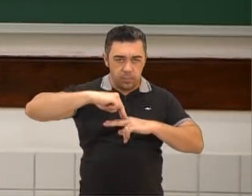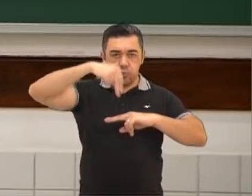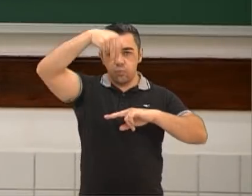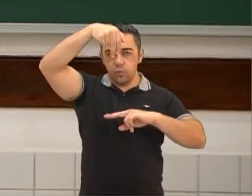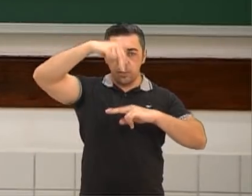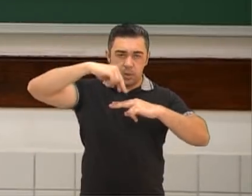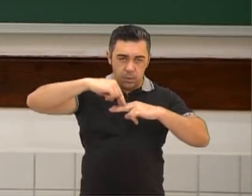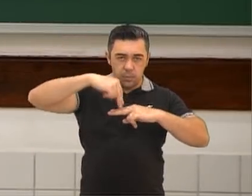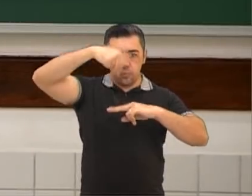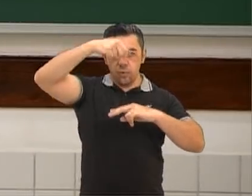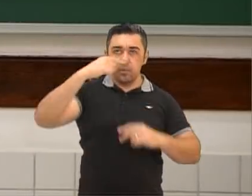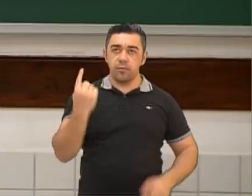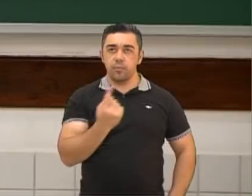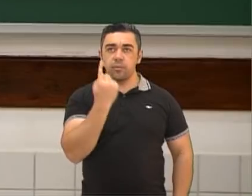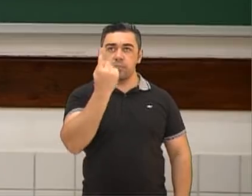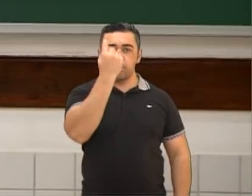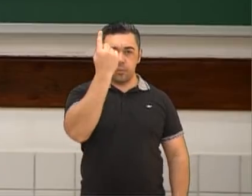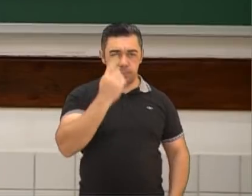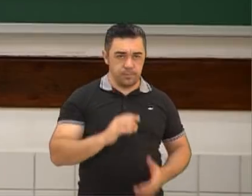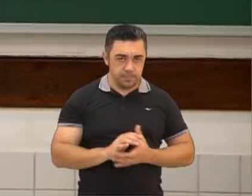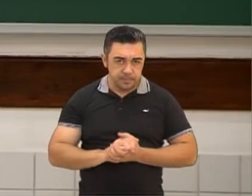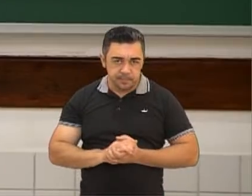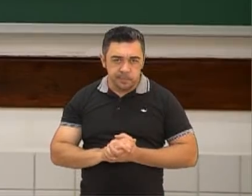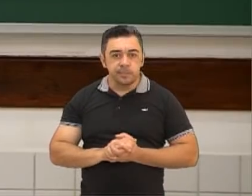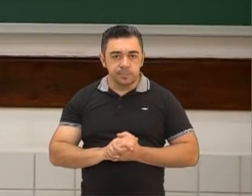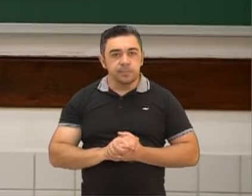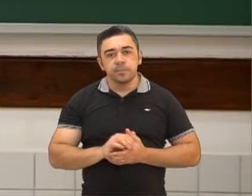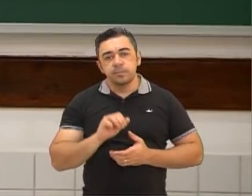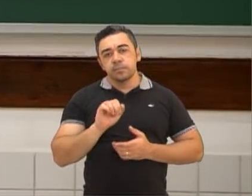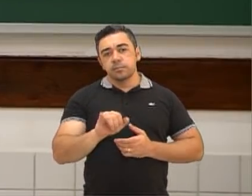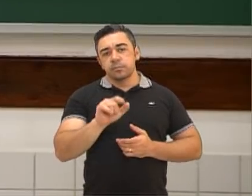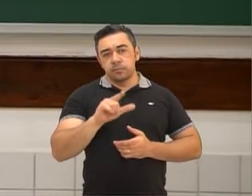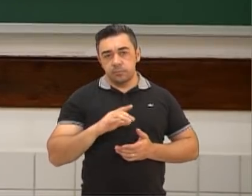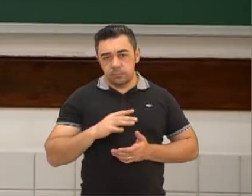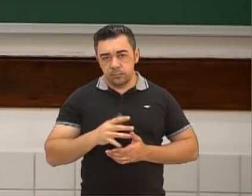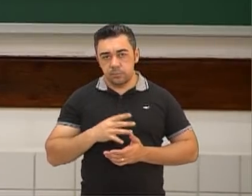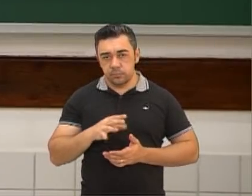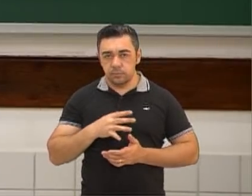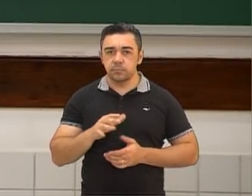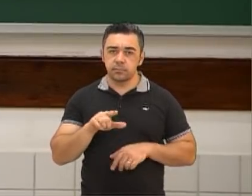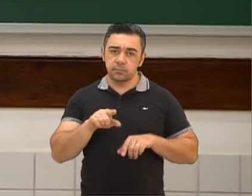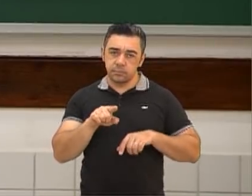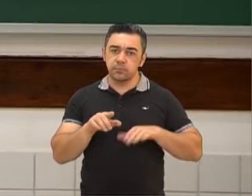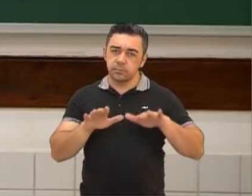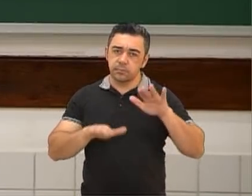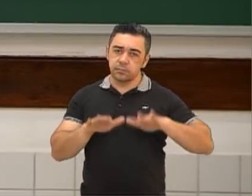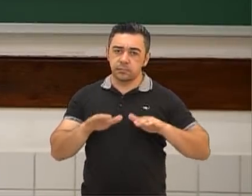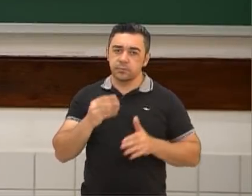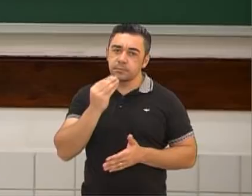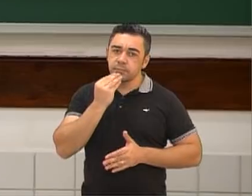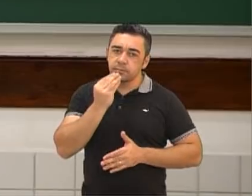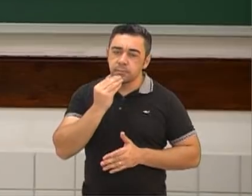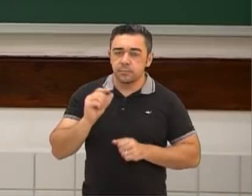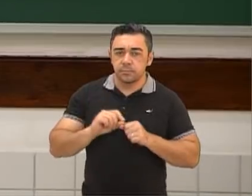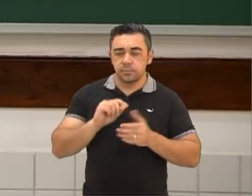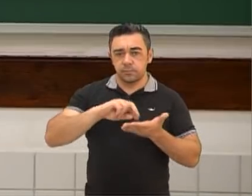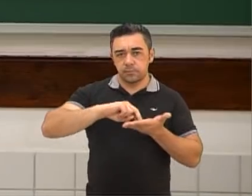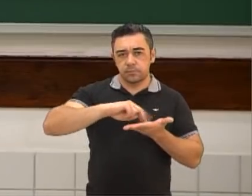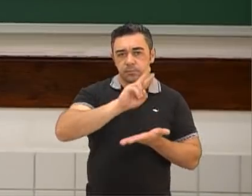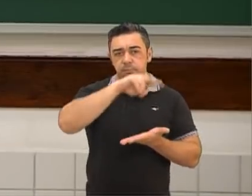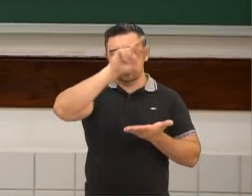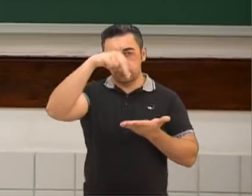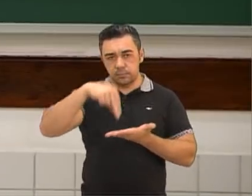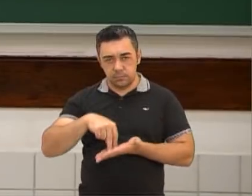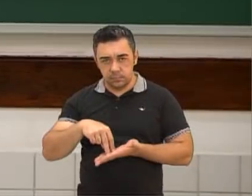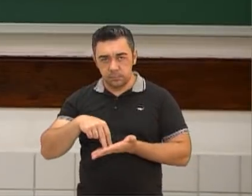seu próprio eixo. Se você aí é um pouco mais corajoso, talvez você tenha tentado fazer um mortal,